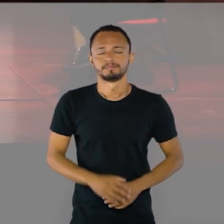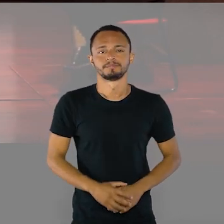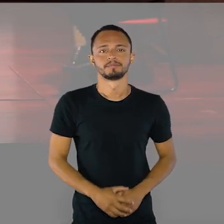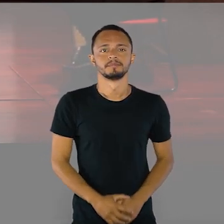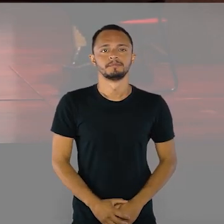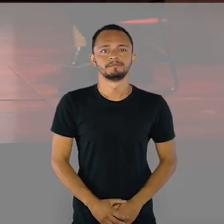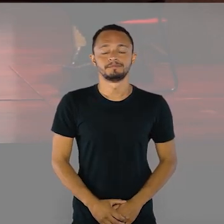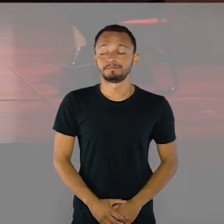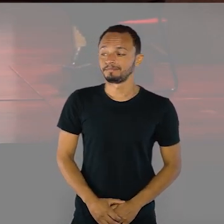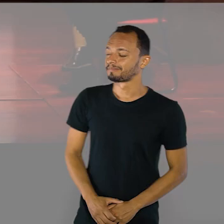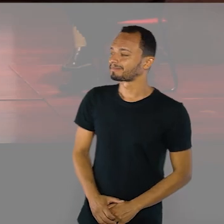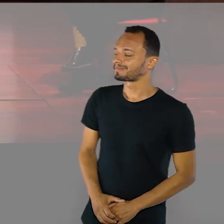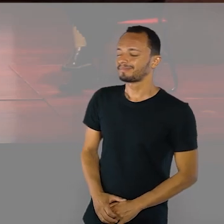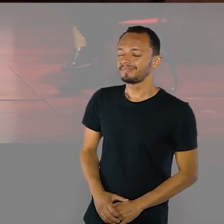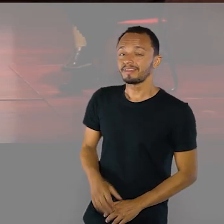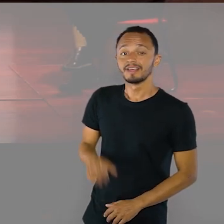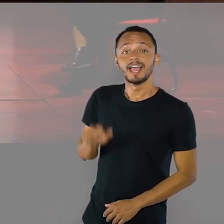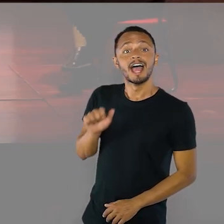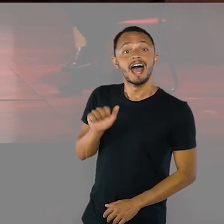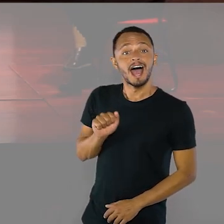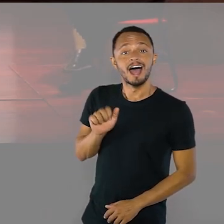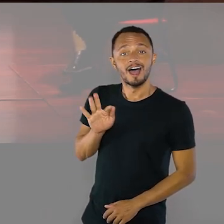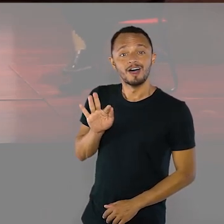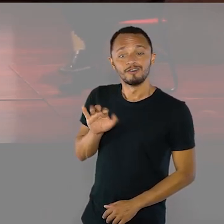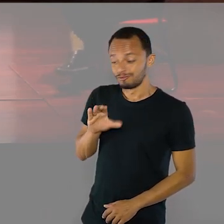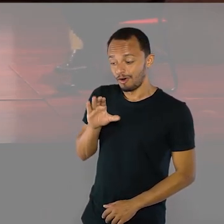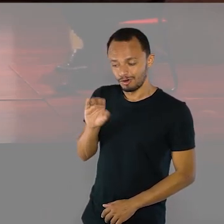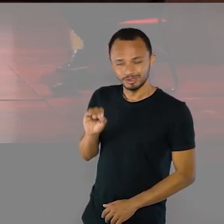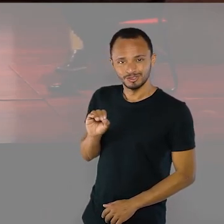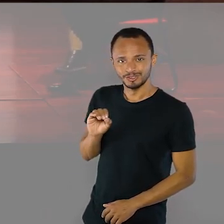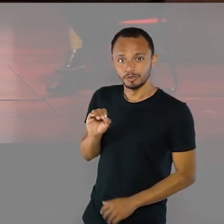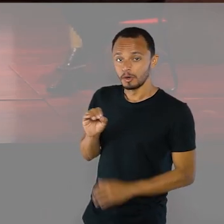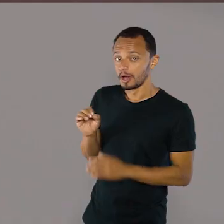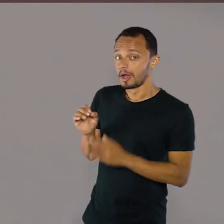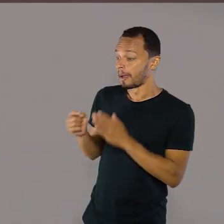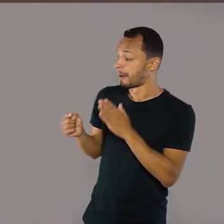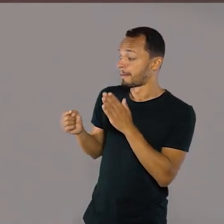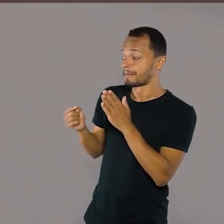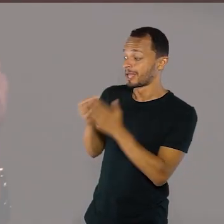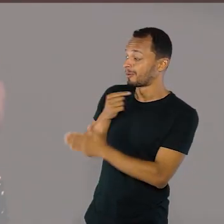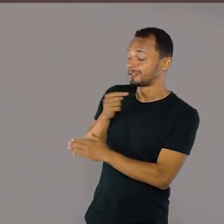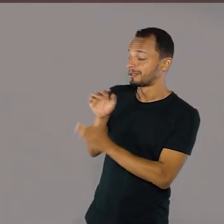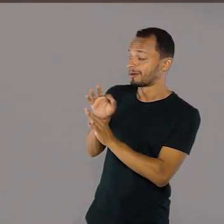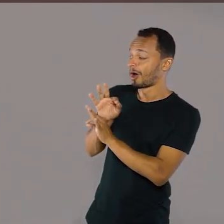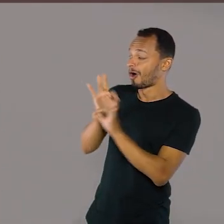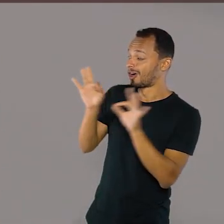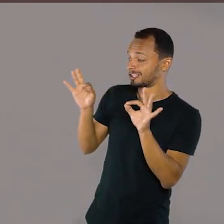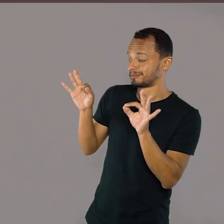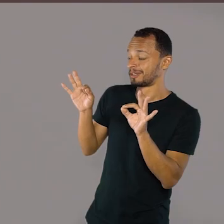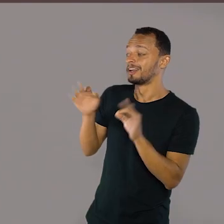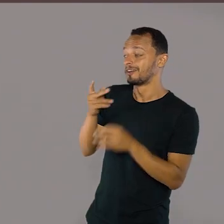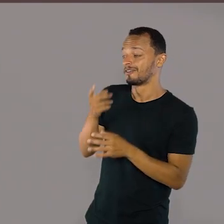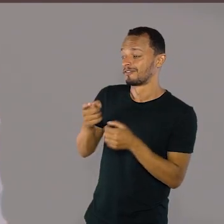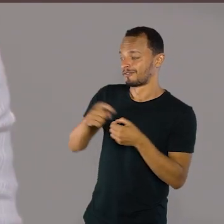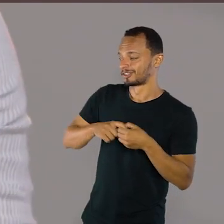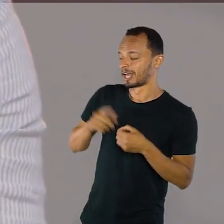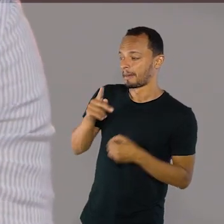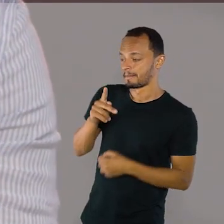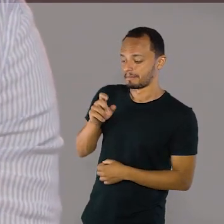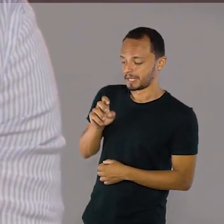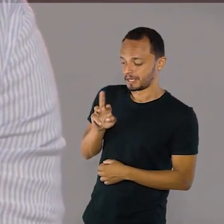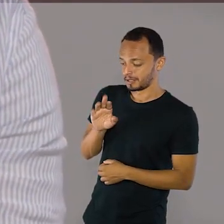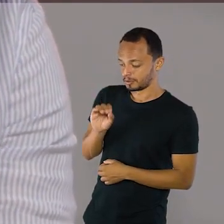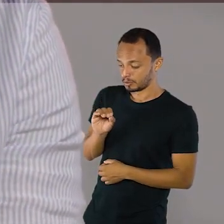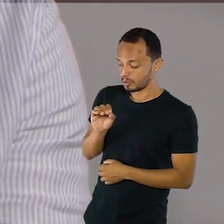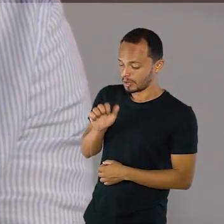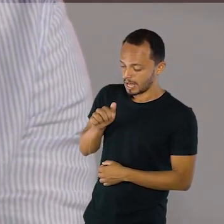A sua pergunta é ótima, Afonso. Eu vou tomar um pouco a questão do Pedro Américo e a gente vai junto. Tá? Eu acho que, por exemplo, no